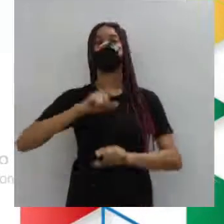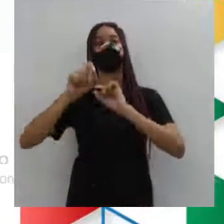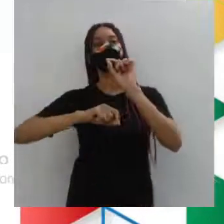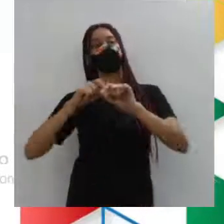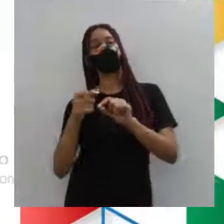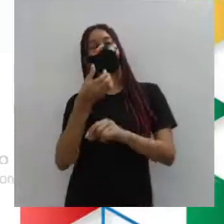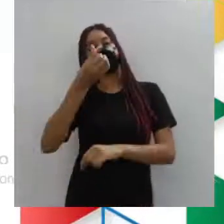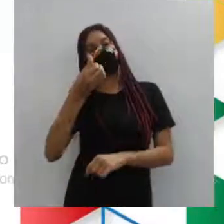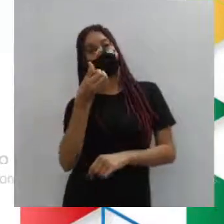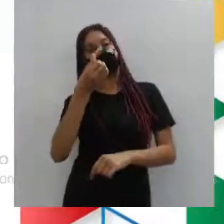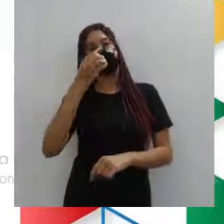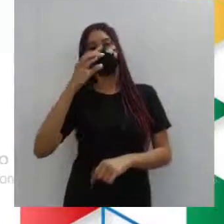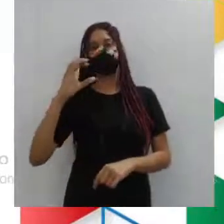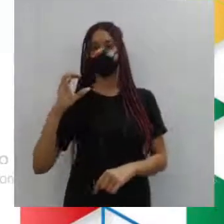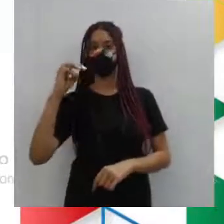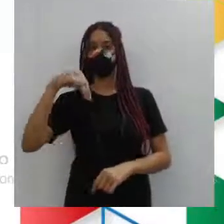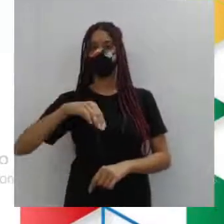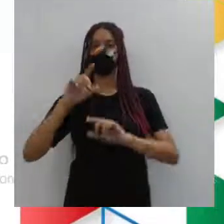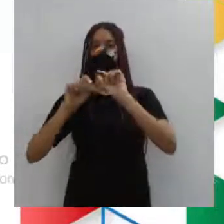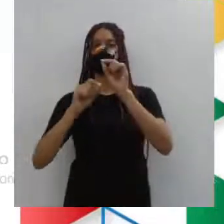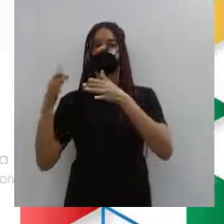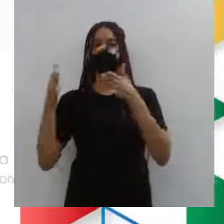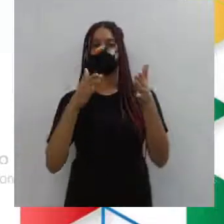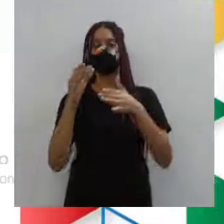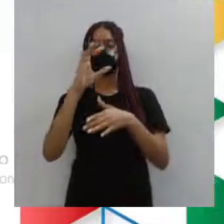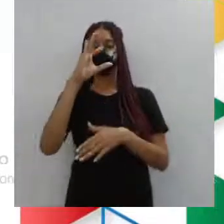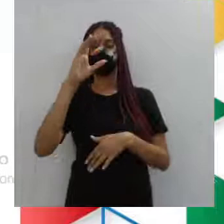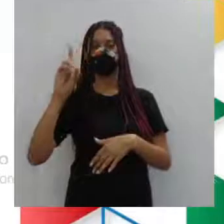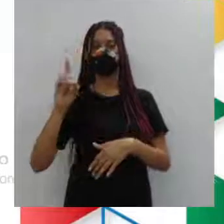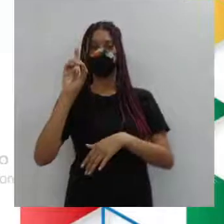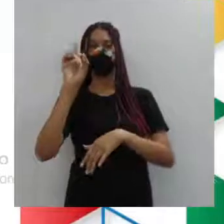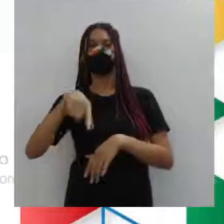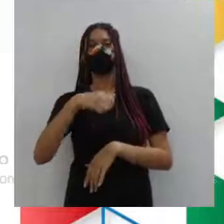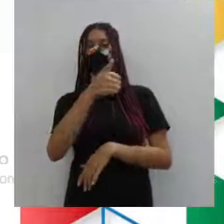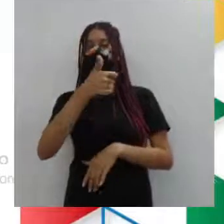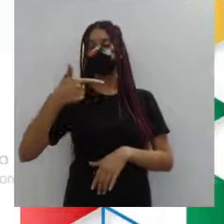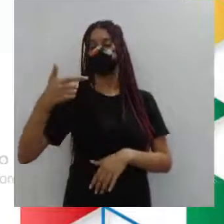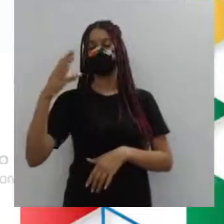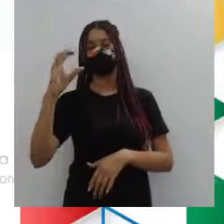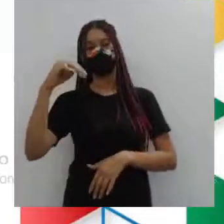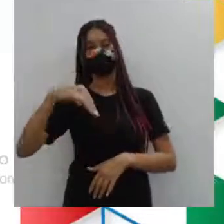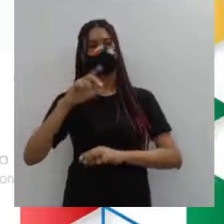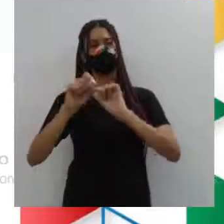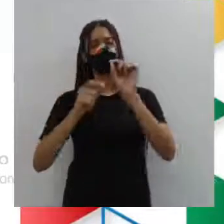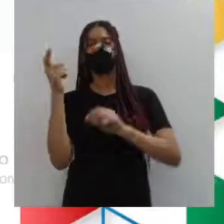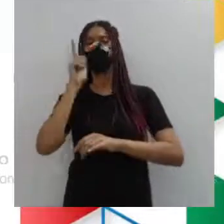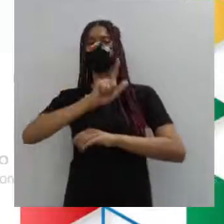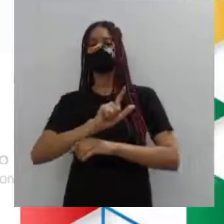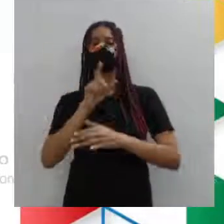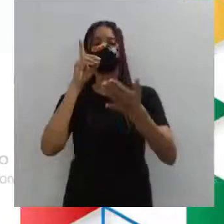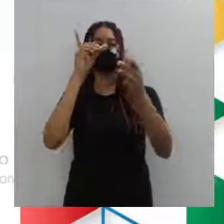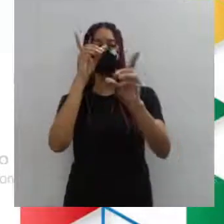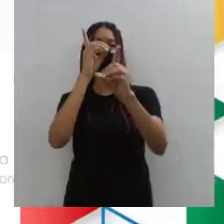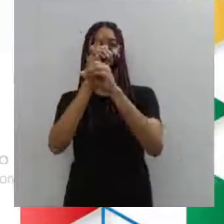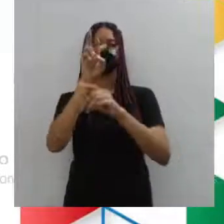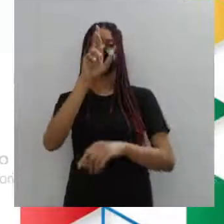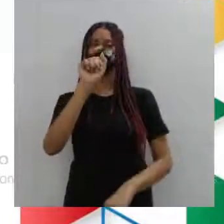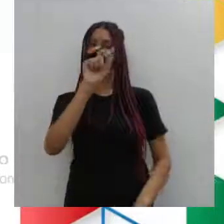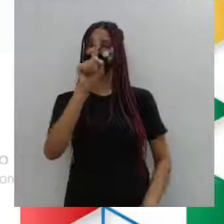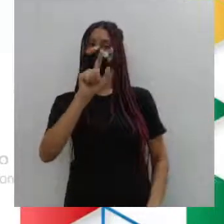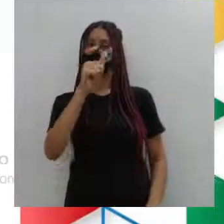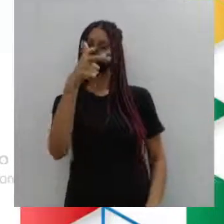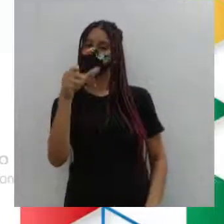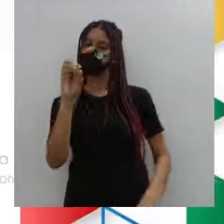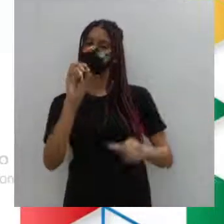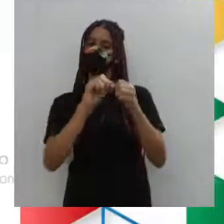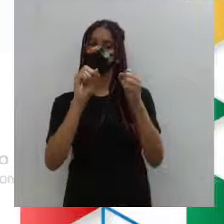segmento CD mede 2 centímetros. Qual é a razão entre eles? O que é que Tales conseguiu encontrar lá? Fazendo exatamente